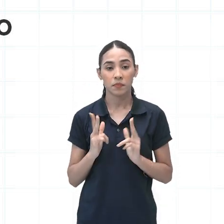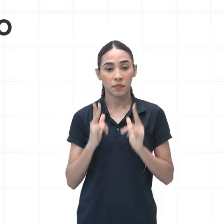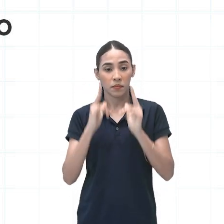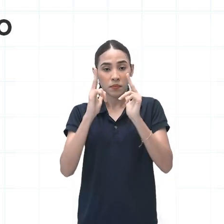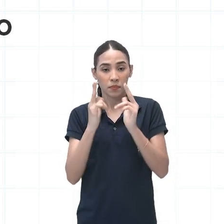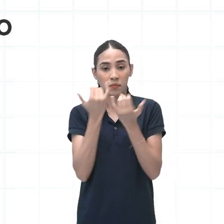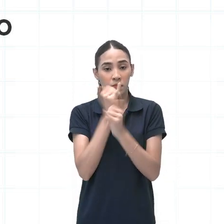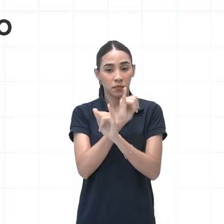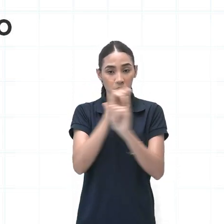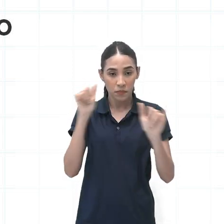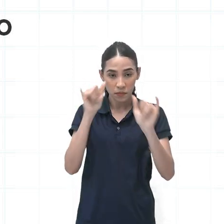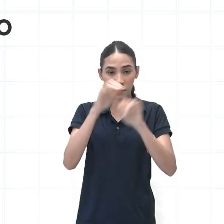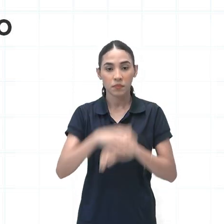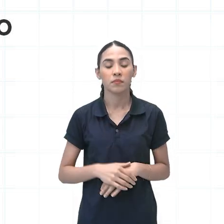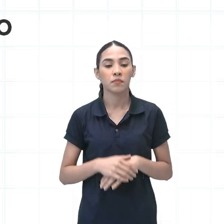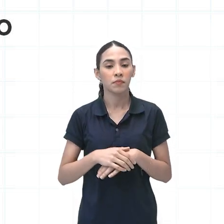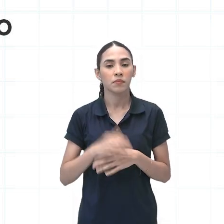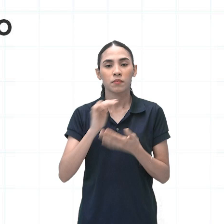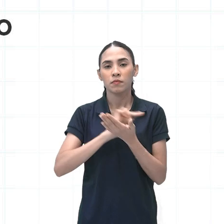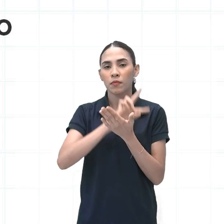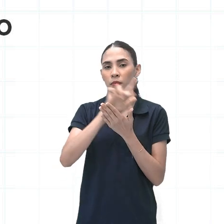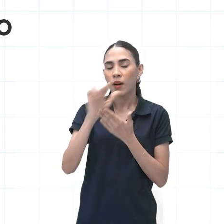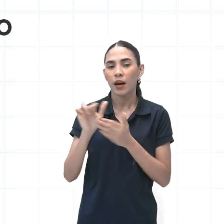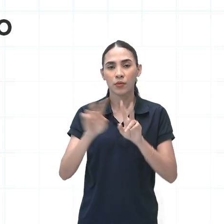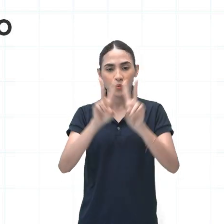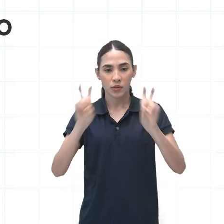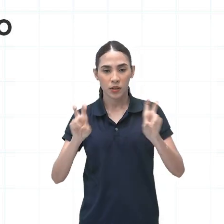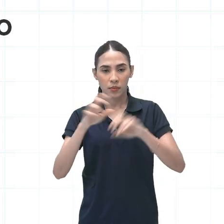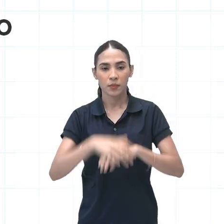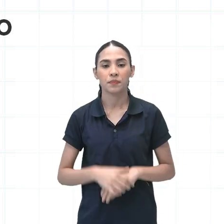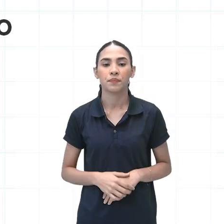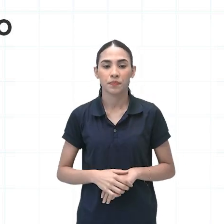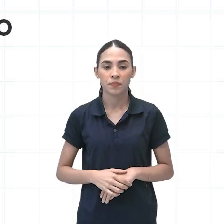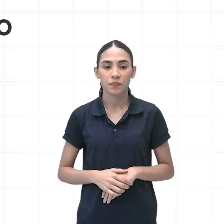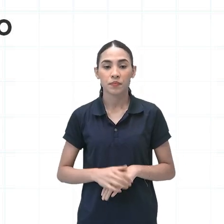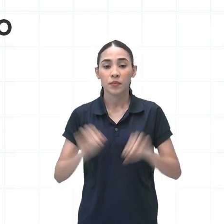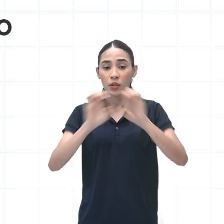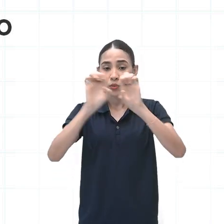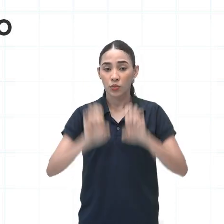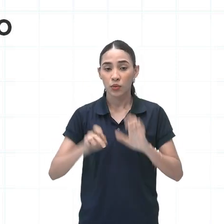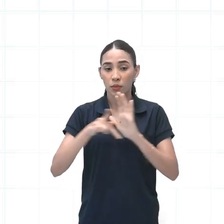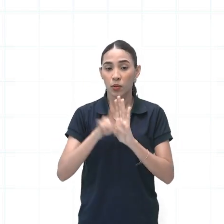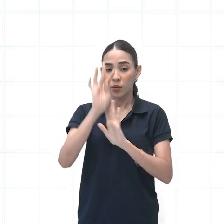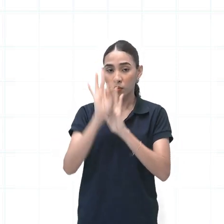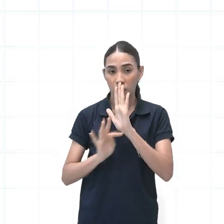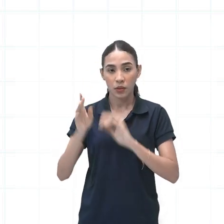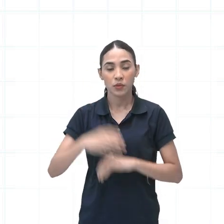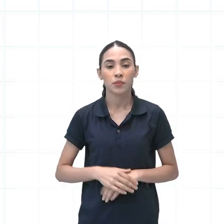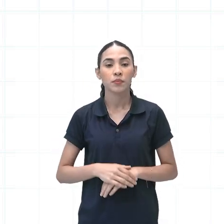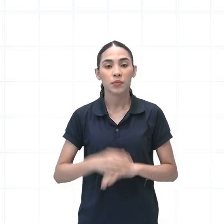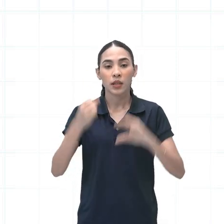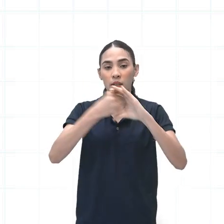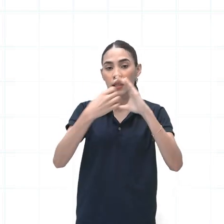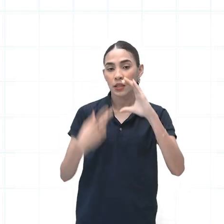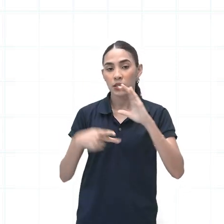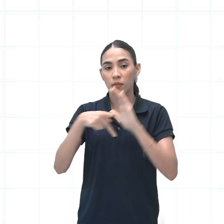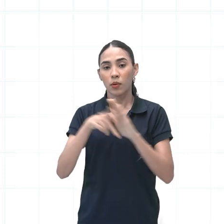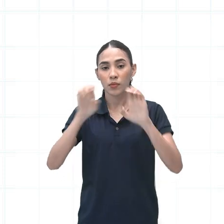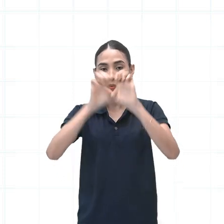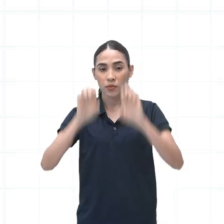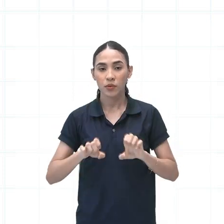e edição de uma campanha publicitária sobre questões, problemas. Esquema do texto, elementos